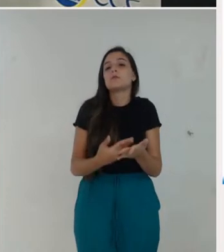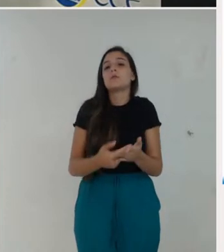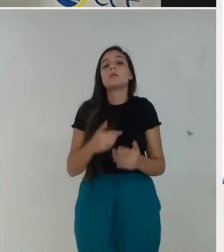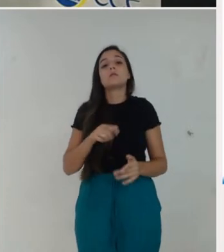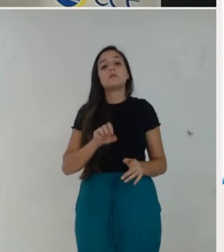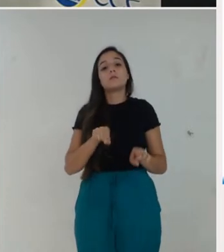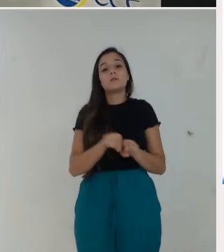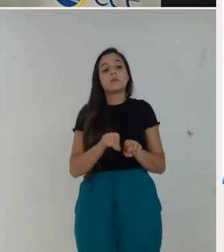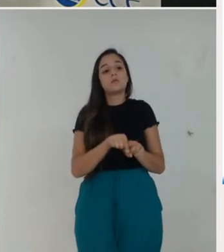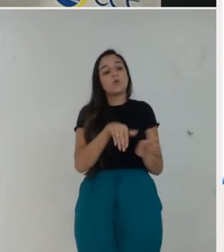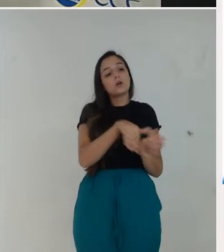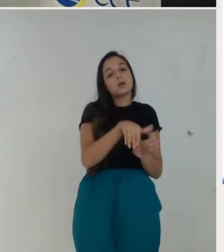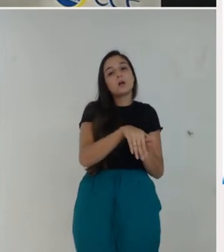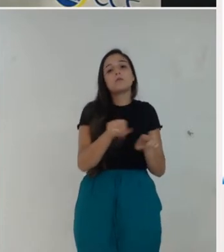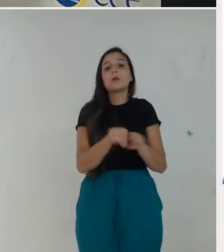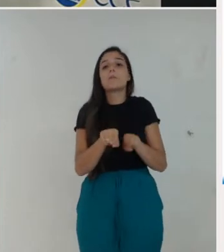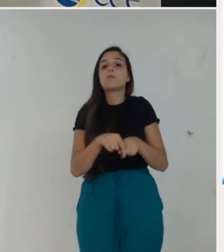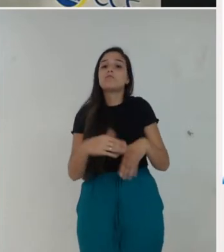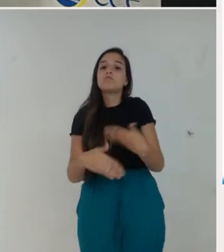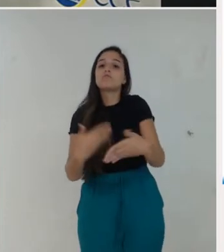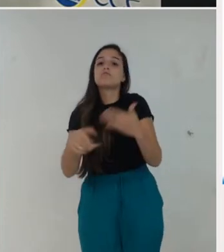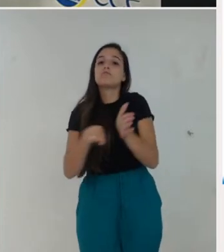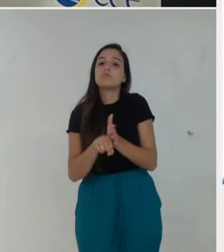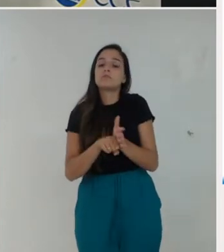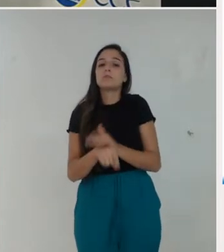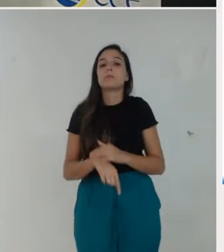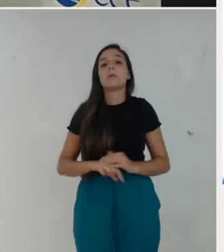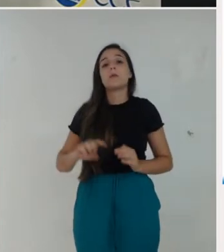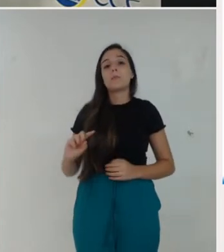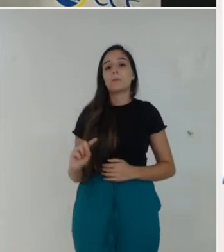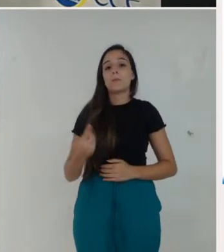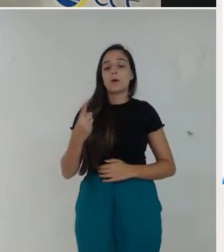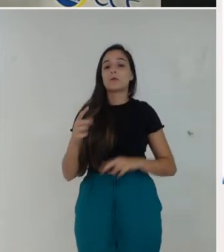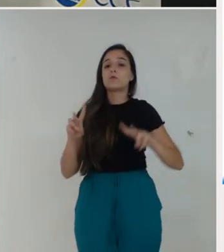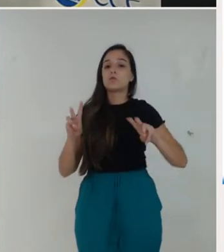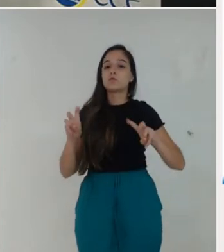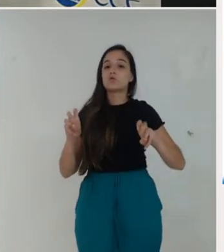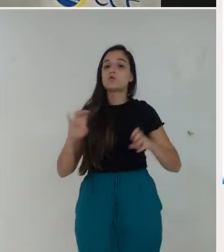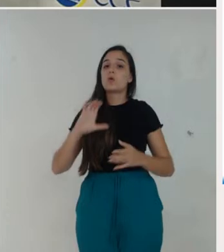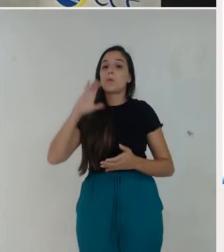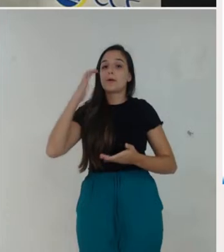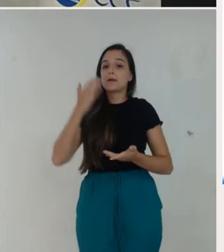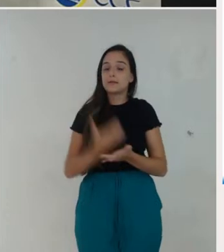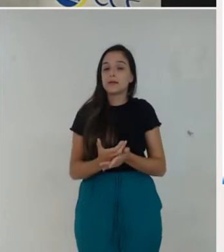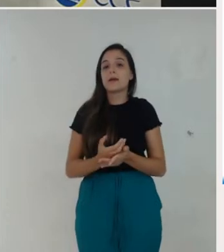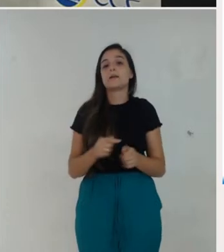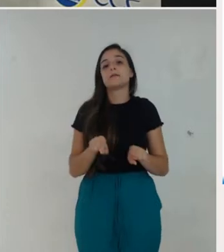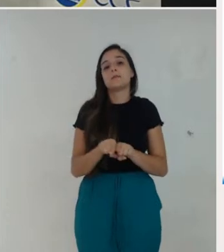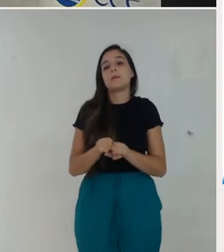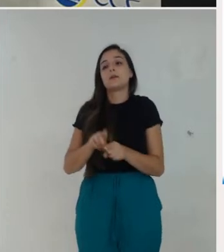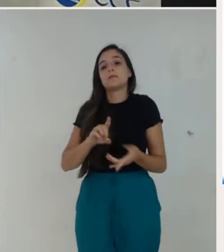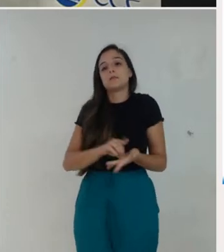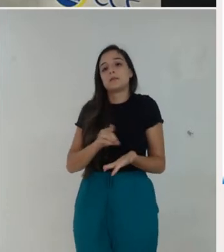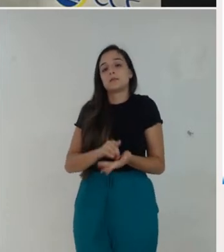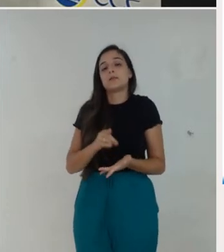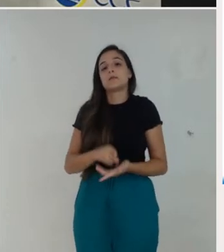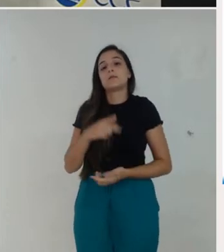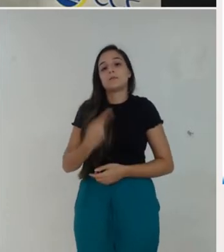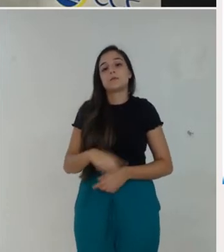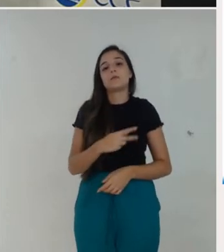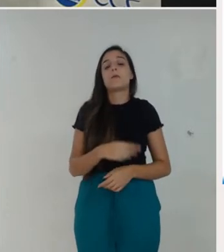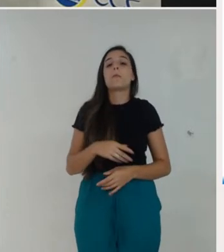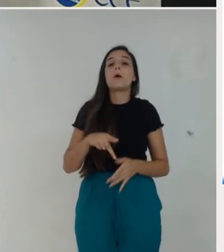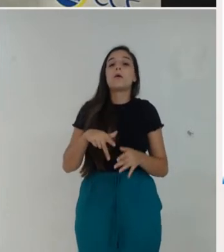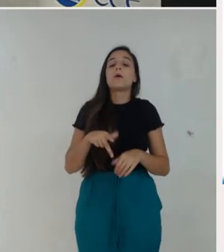como realizando pesquisas. Então, eu vou falar primeiro das teses e dissertações nos programas de pós-graduação em estudos da tradução